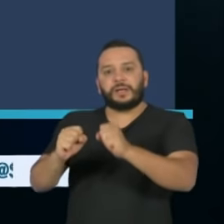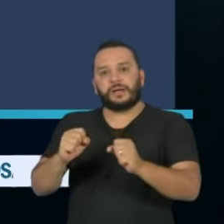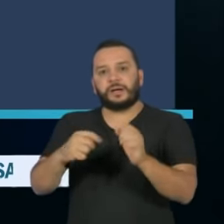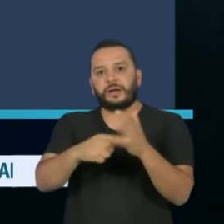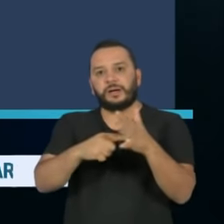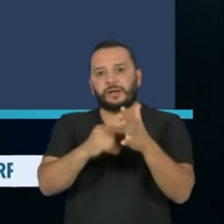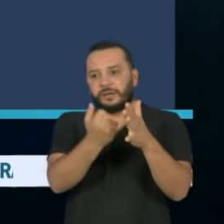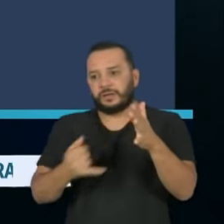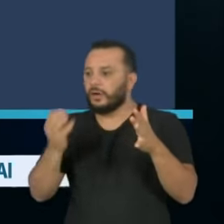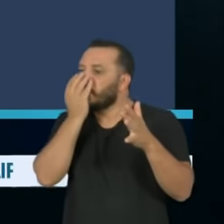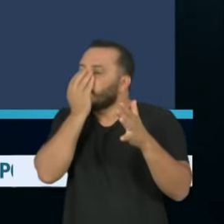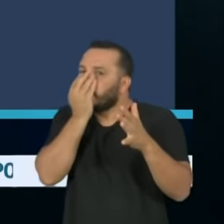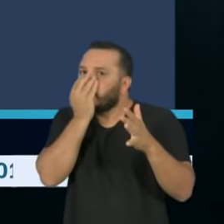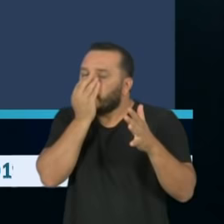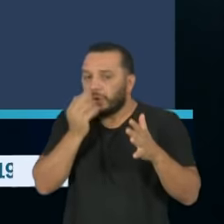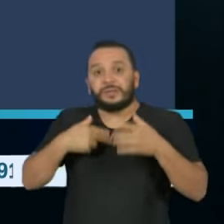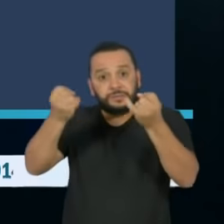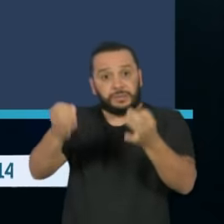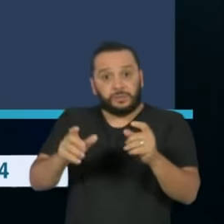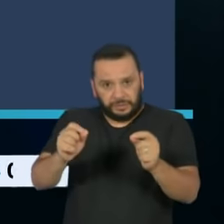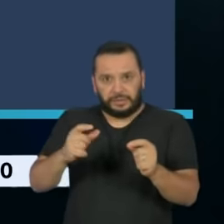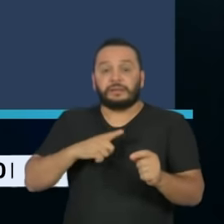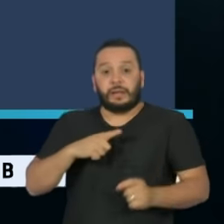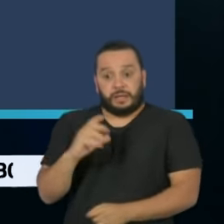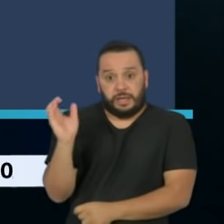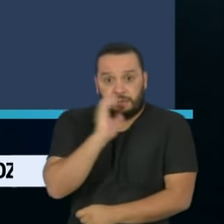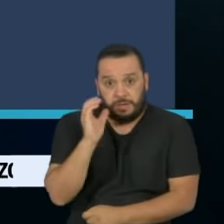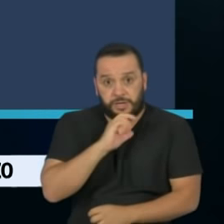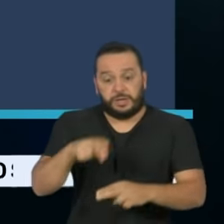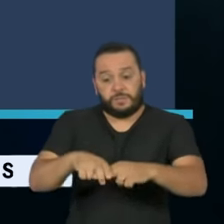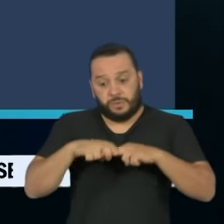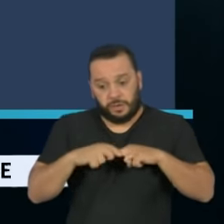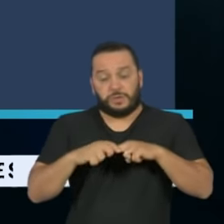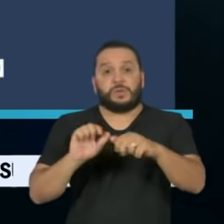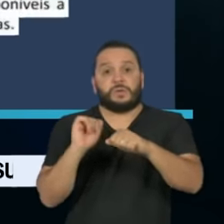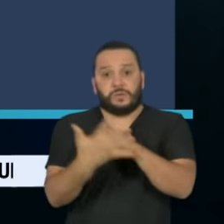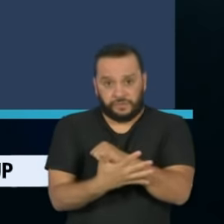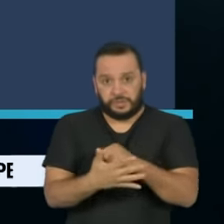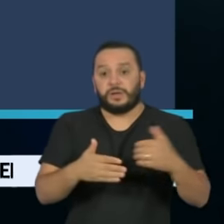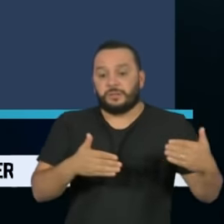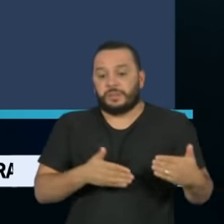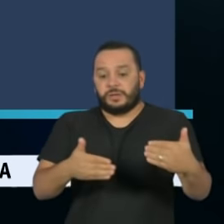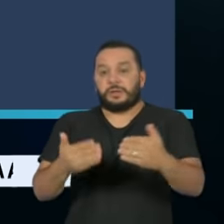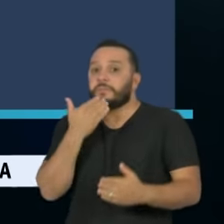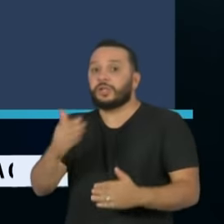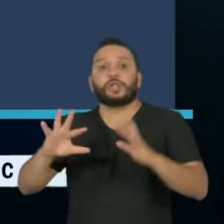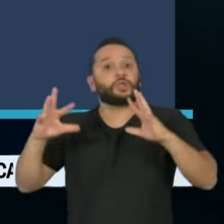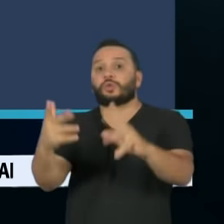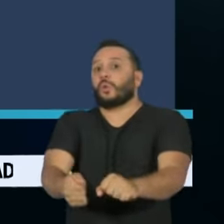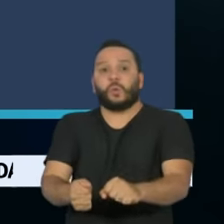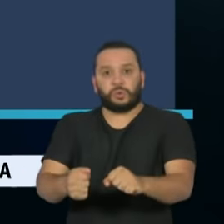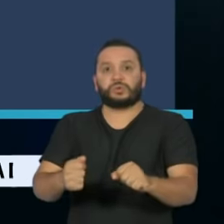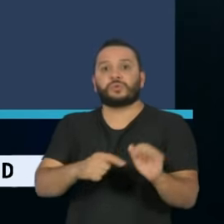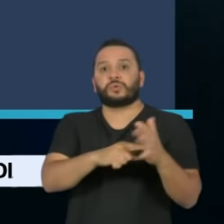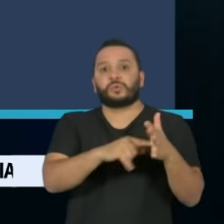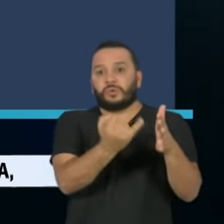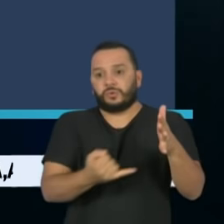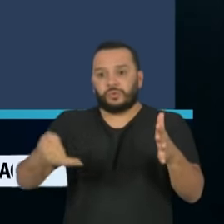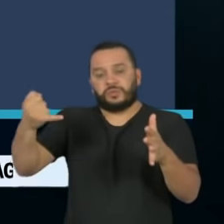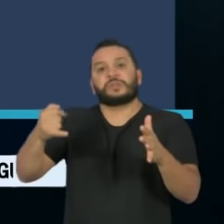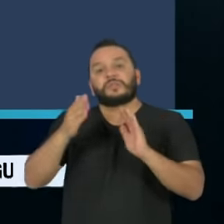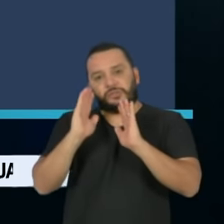de enfrentamento da situação de emergência causada pelo coronavírus, o Ministério requisita todos os bens já produzidos